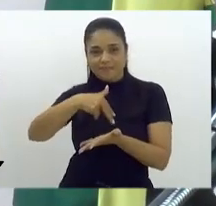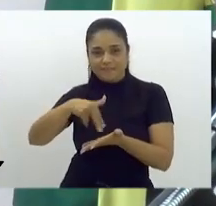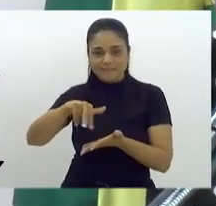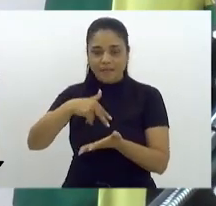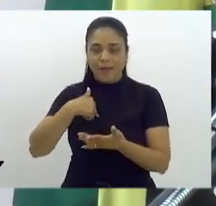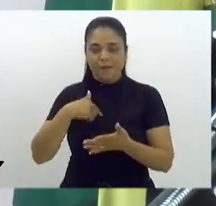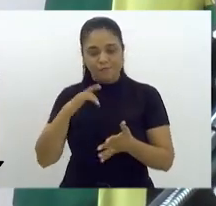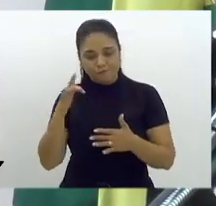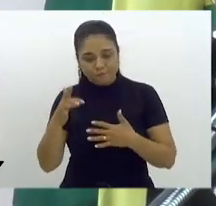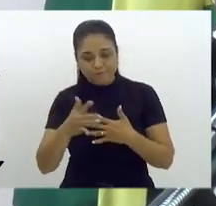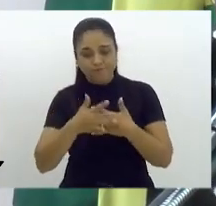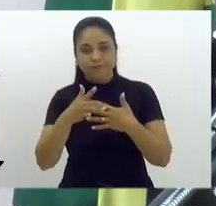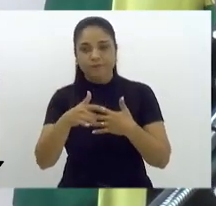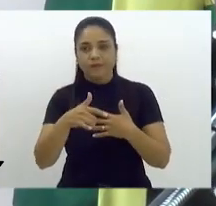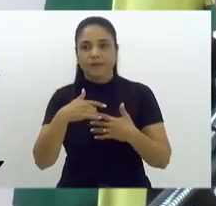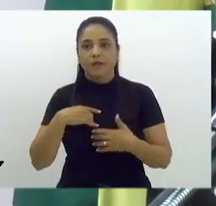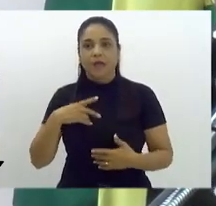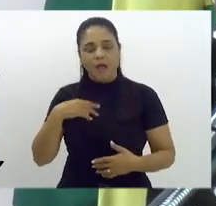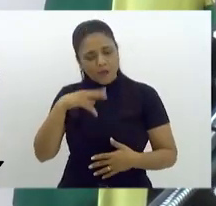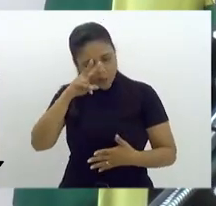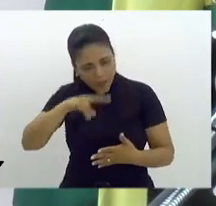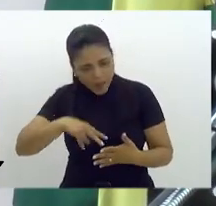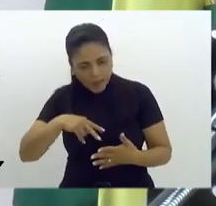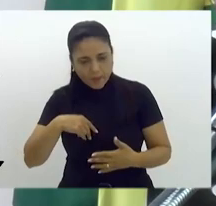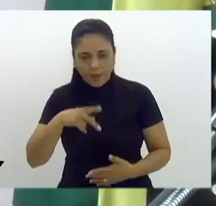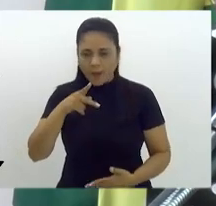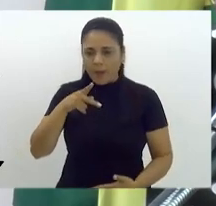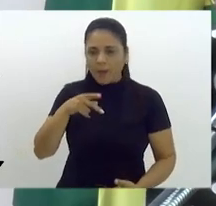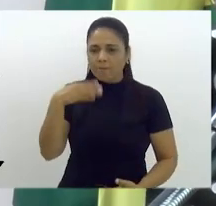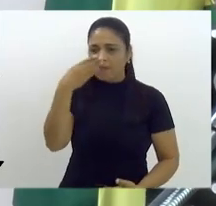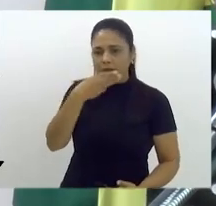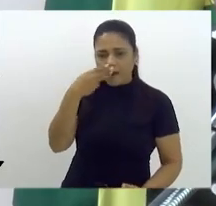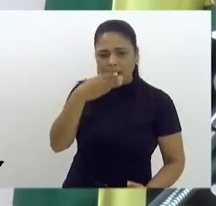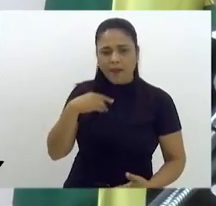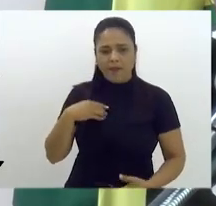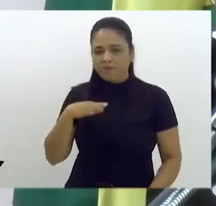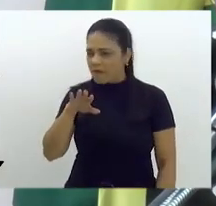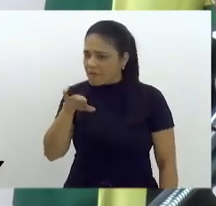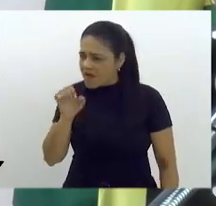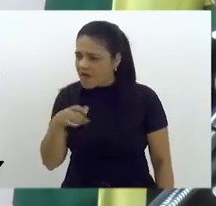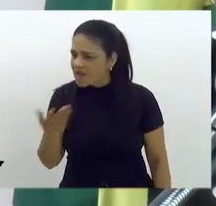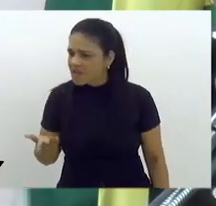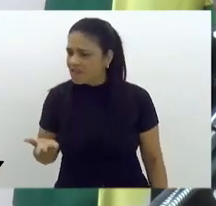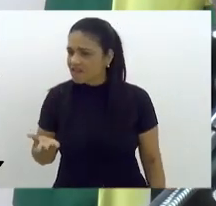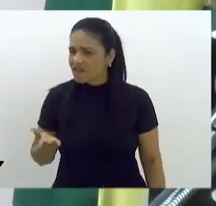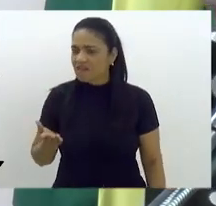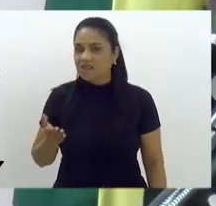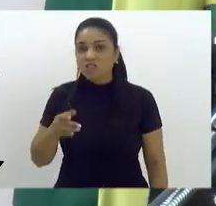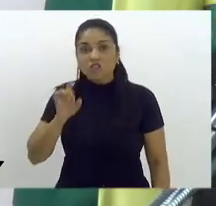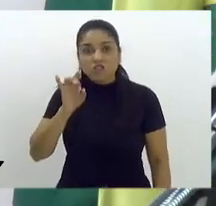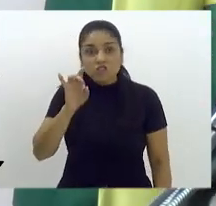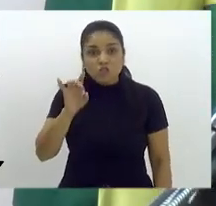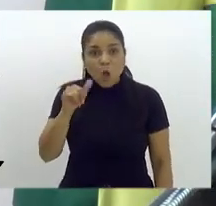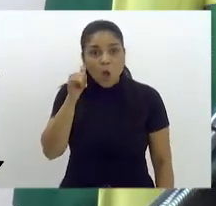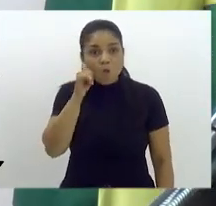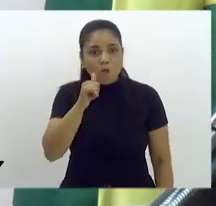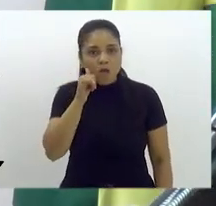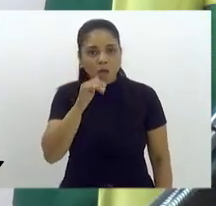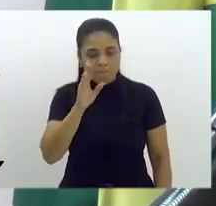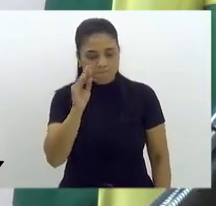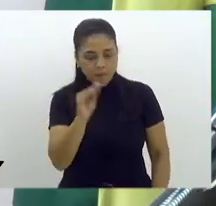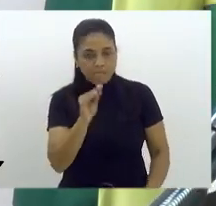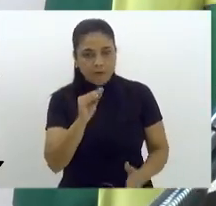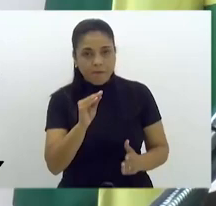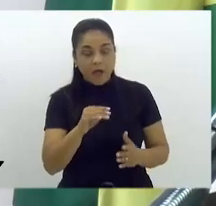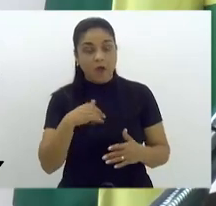os comentários piranha não vai ser mãe não vai cuidar do teu filho e sua mulher Os caras estão a gostosa